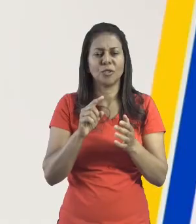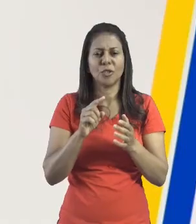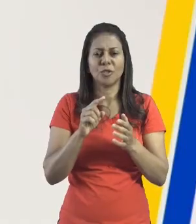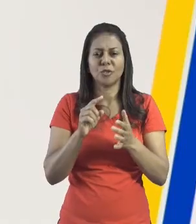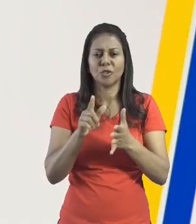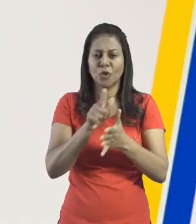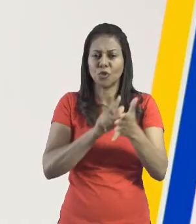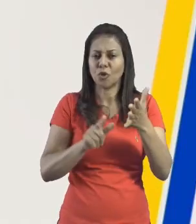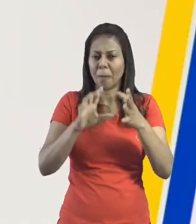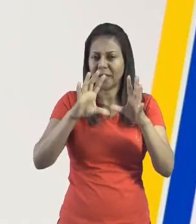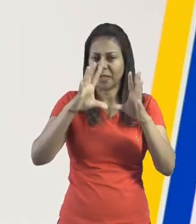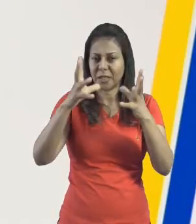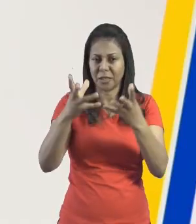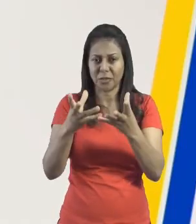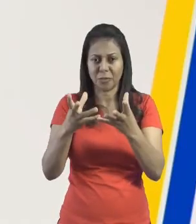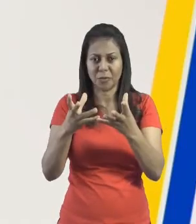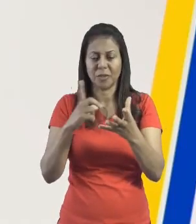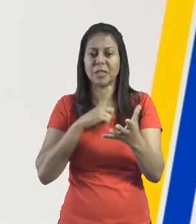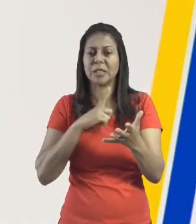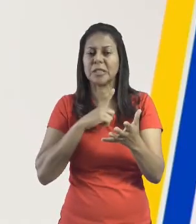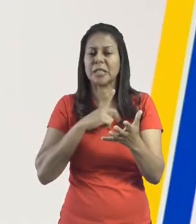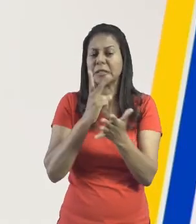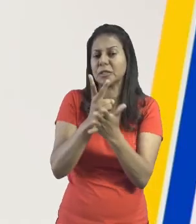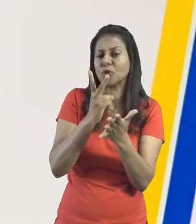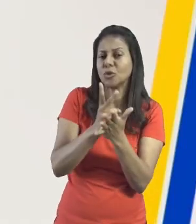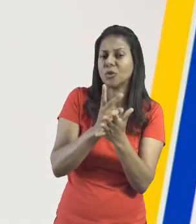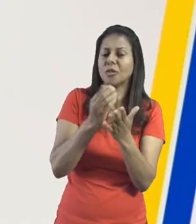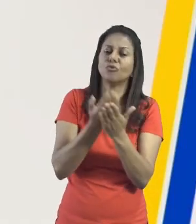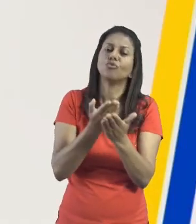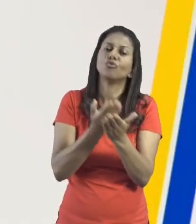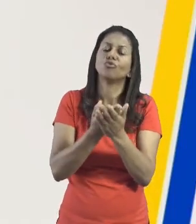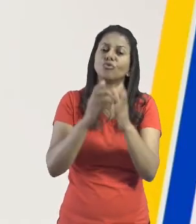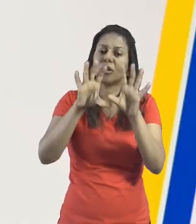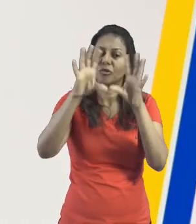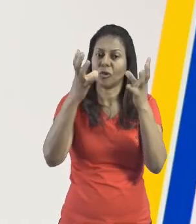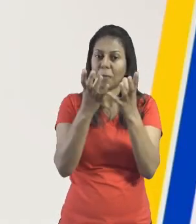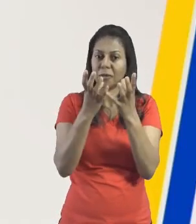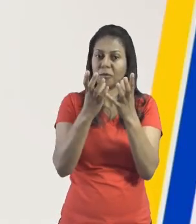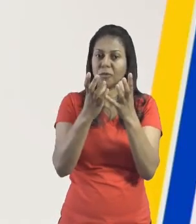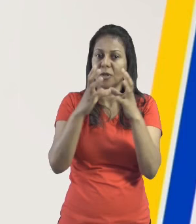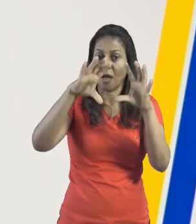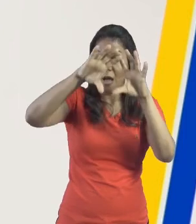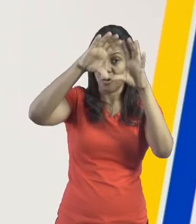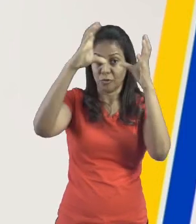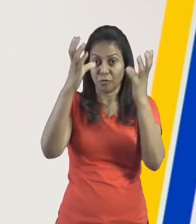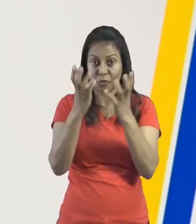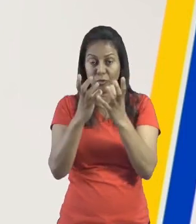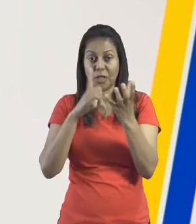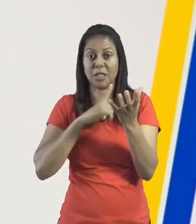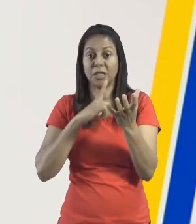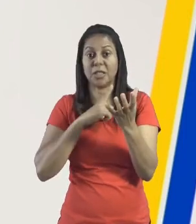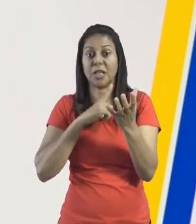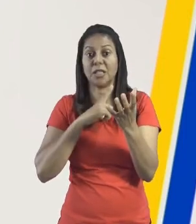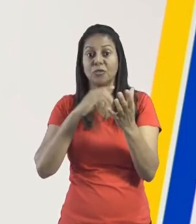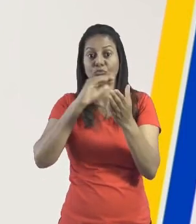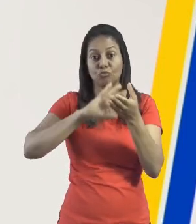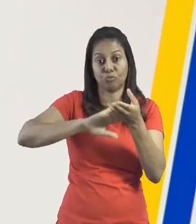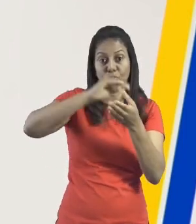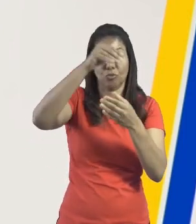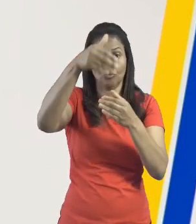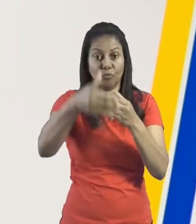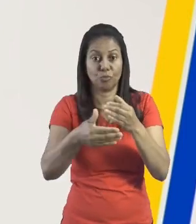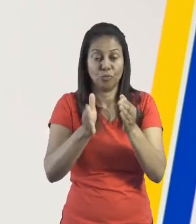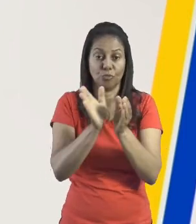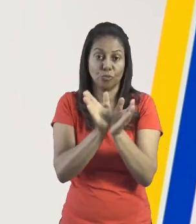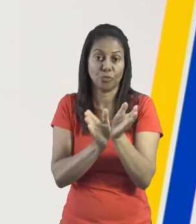espacial? É o estudo da geometria no espaço, em que estudamos as figuras que possuem mais de duas dimensões.